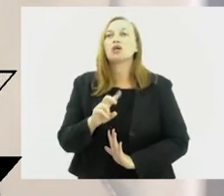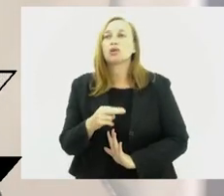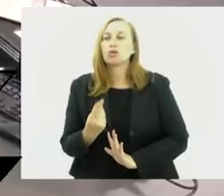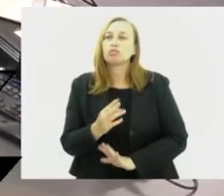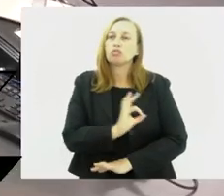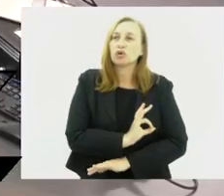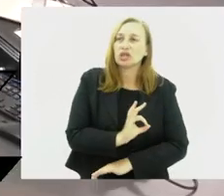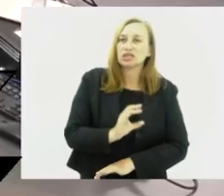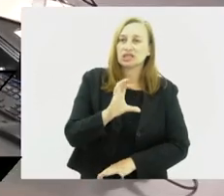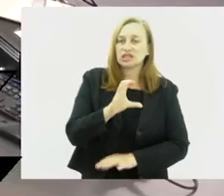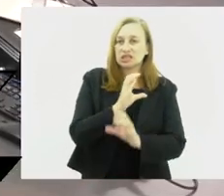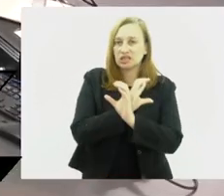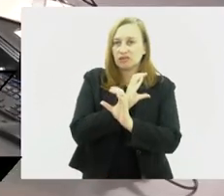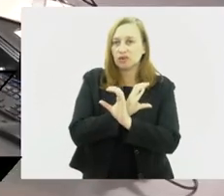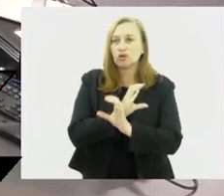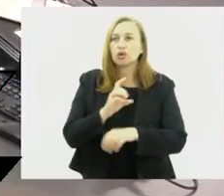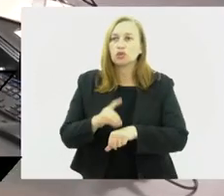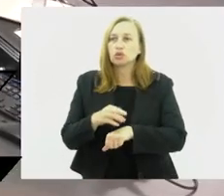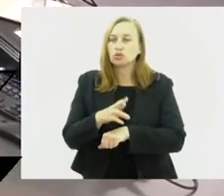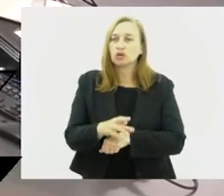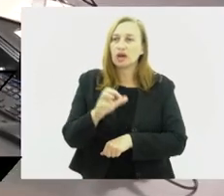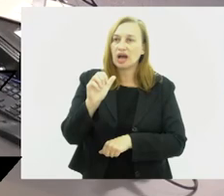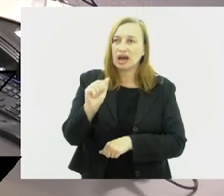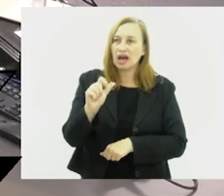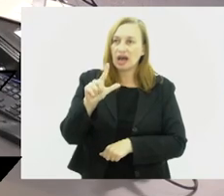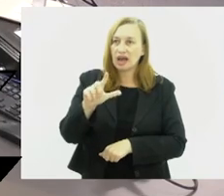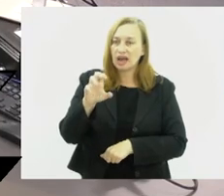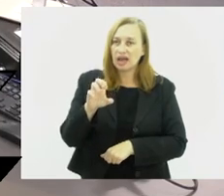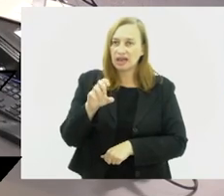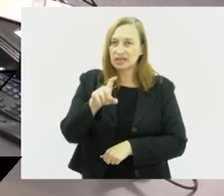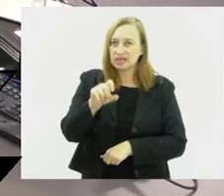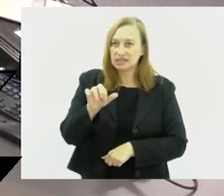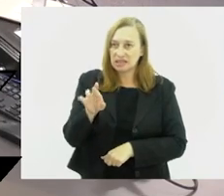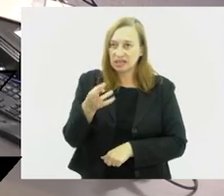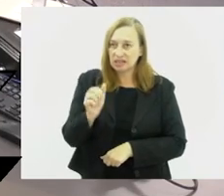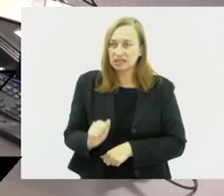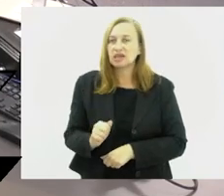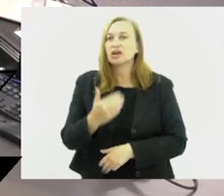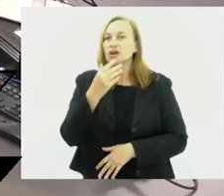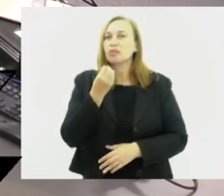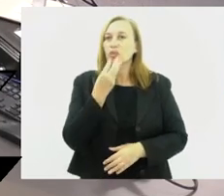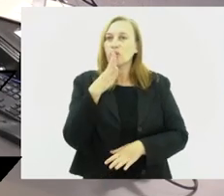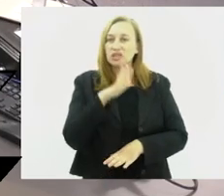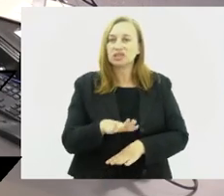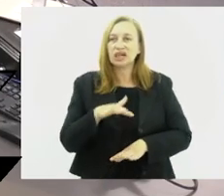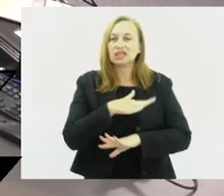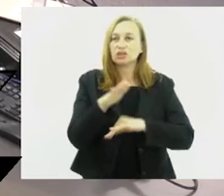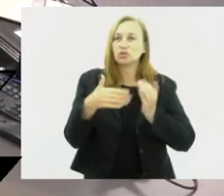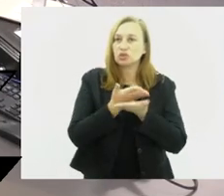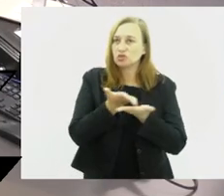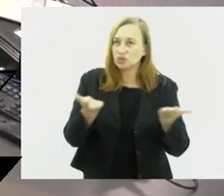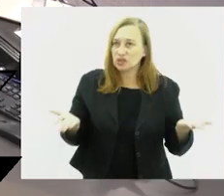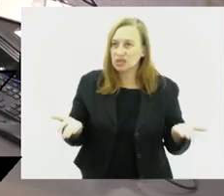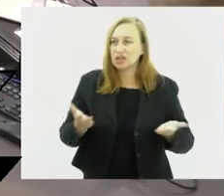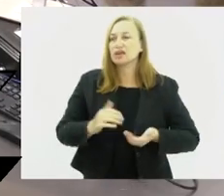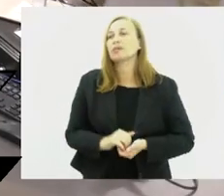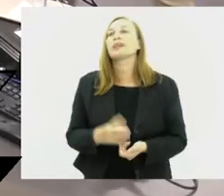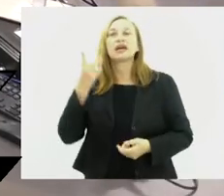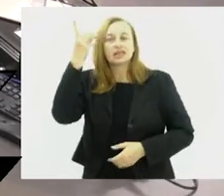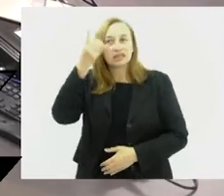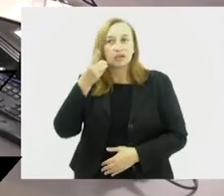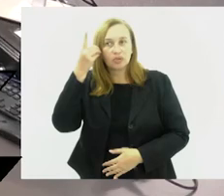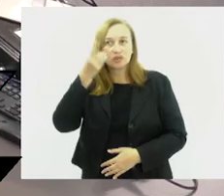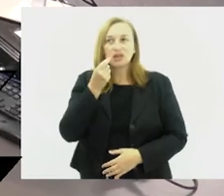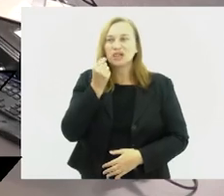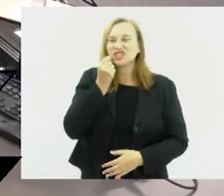Civil. Doutora Alessandra, com a palavra. Boa tarde a todas e todos. Boa tarde, deputado